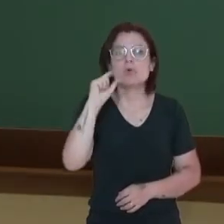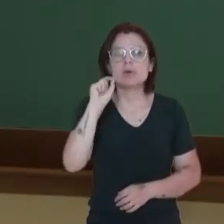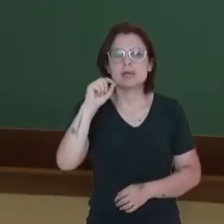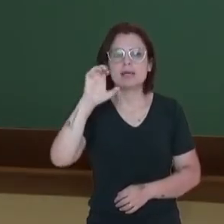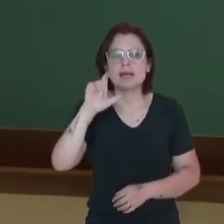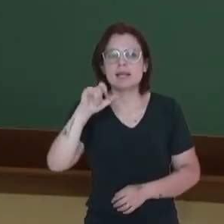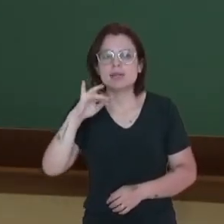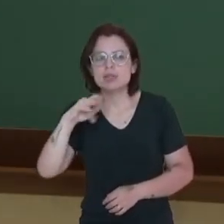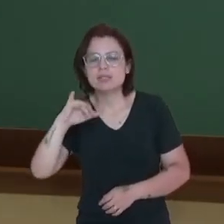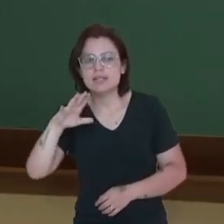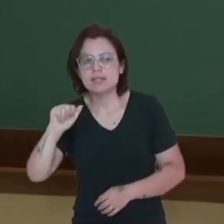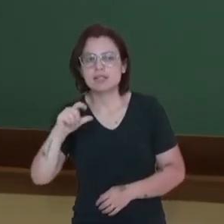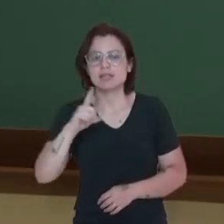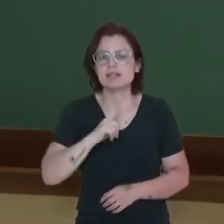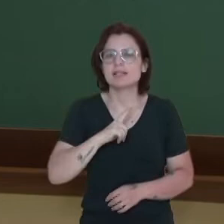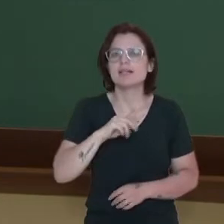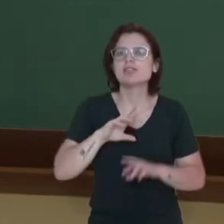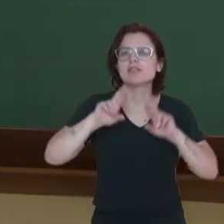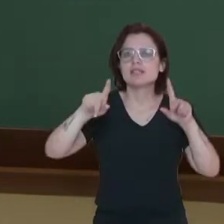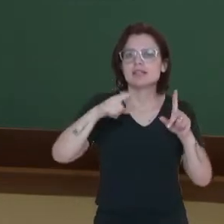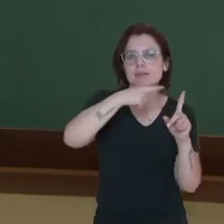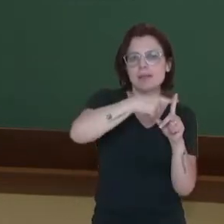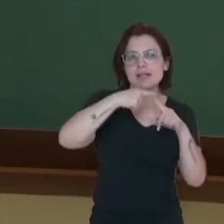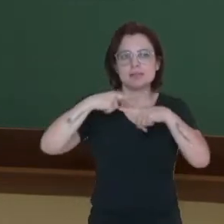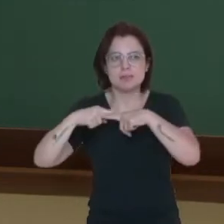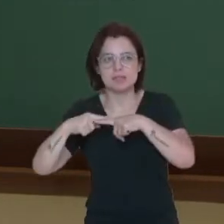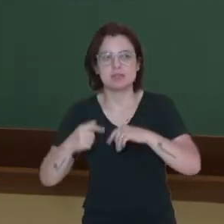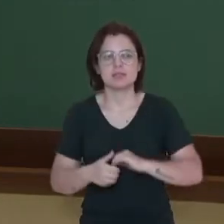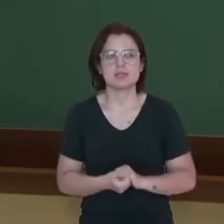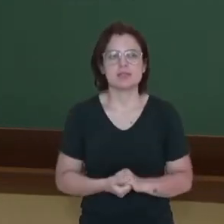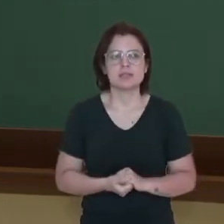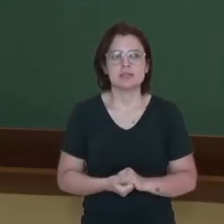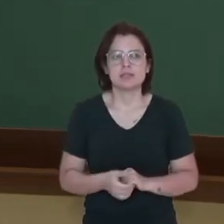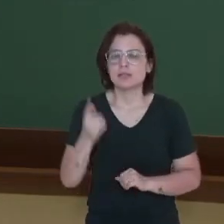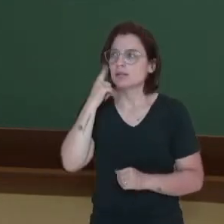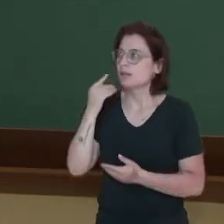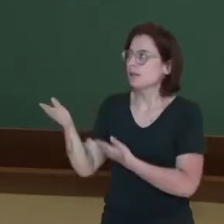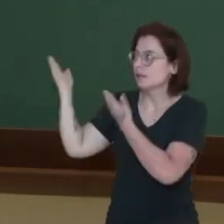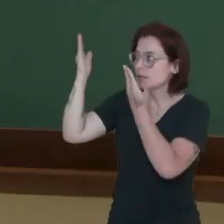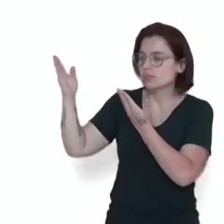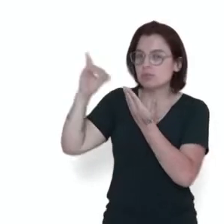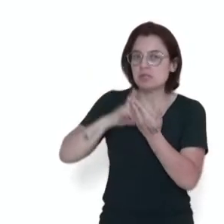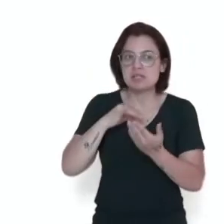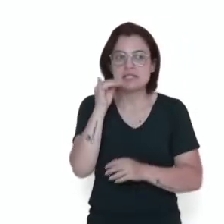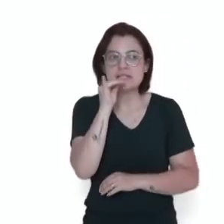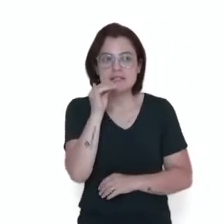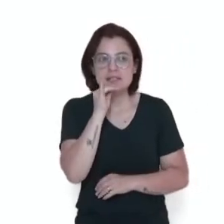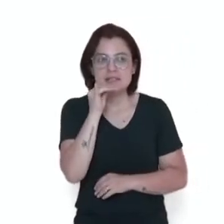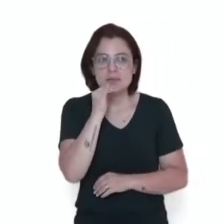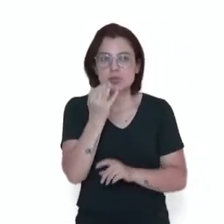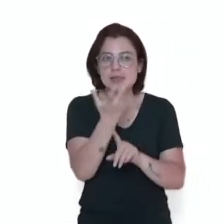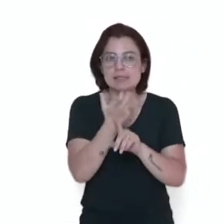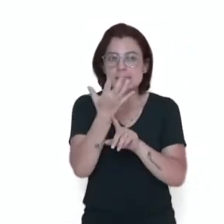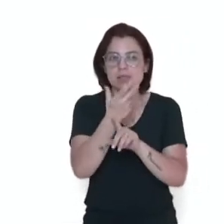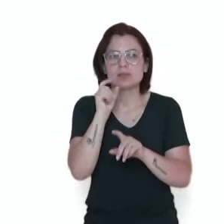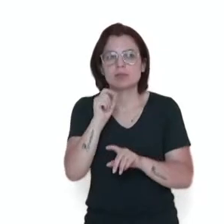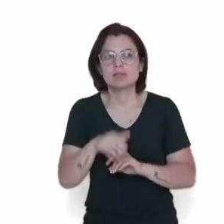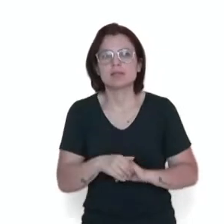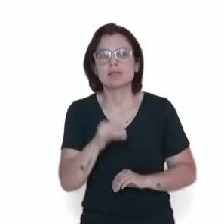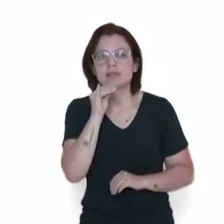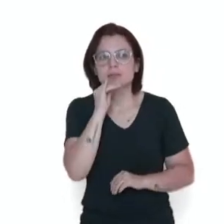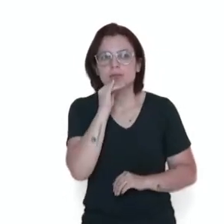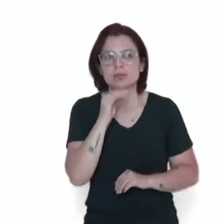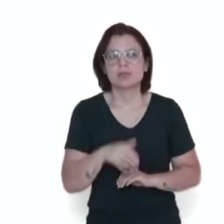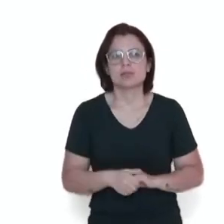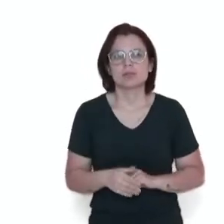aí, né, de sinal entre os íons. Aqui a gente tem alguns exemplos de retículos cristalinos, então do carbonato de